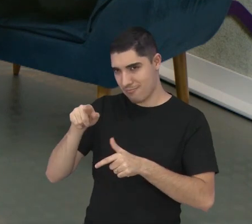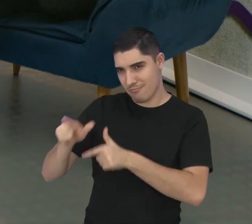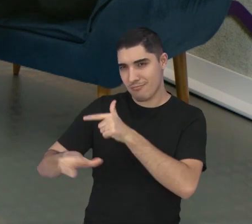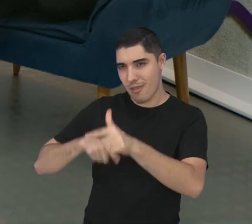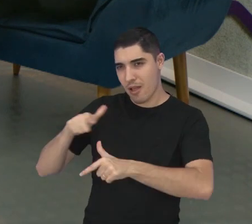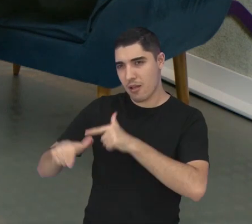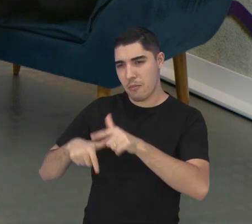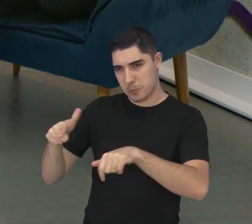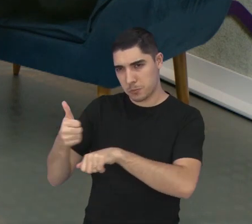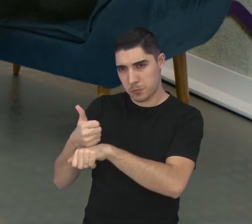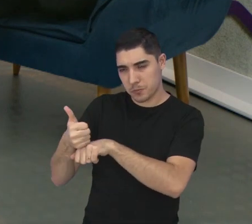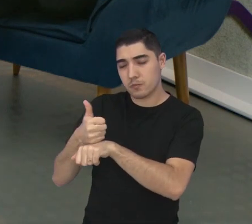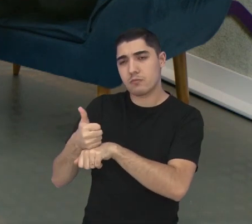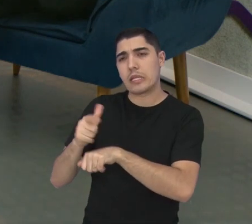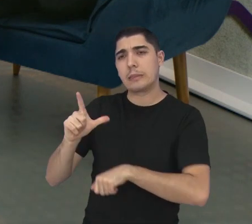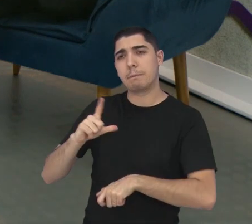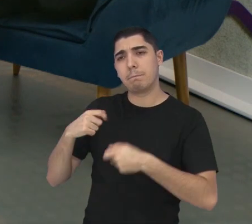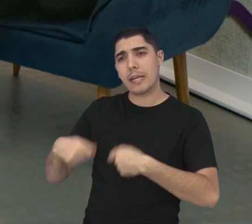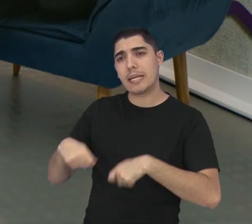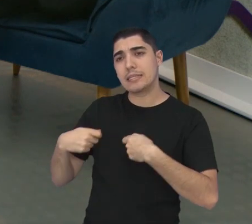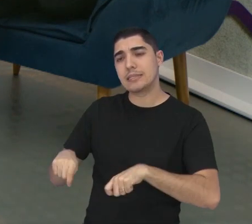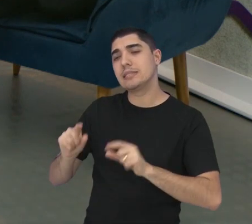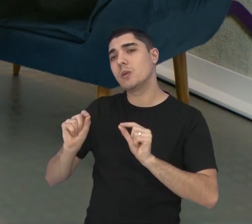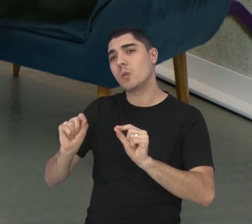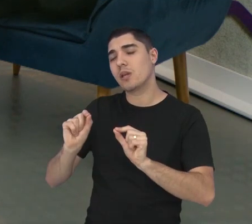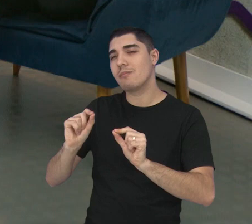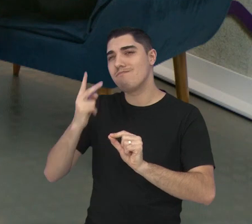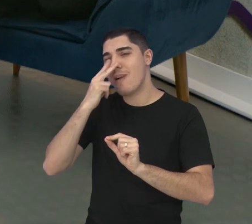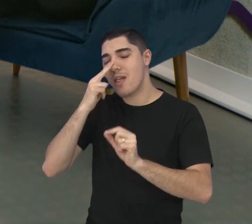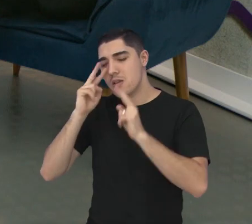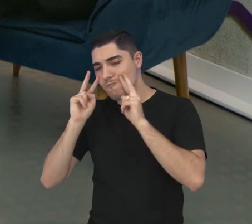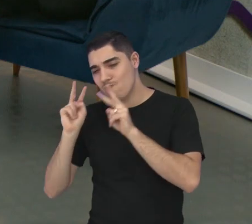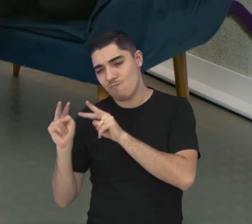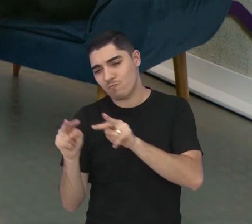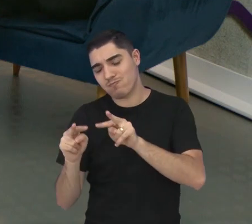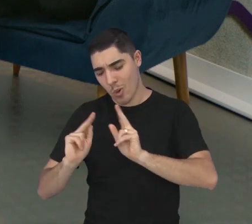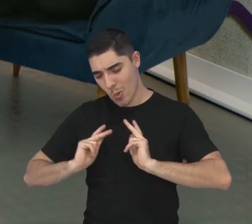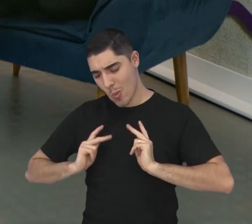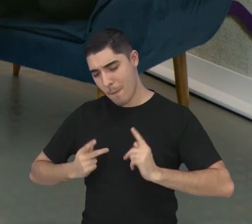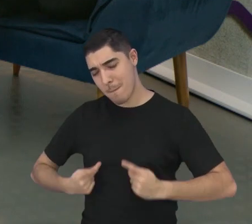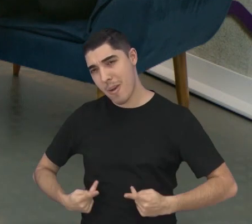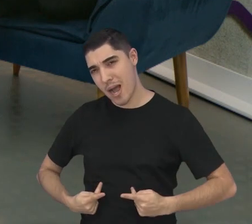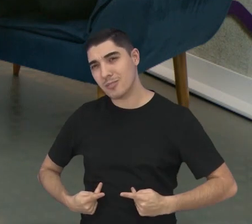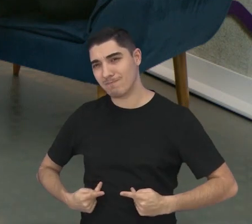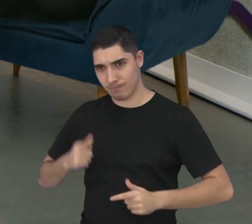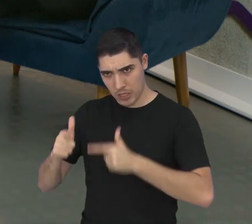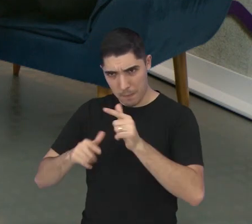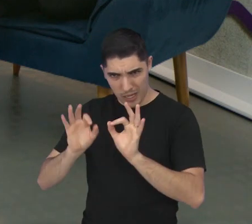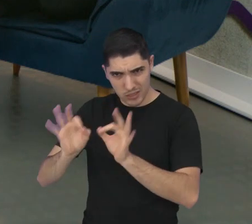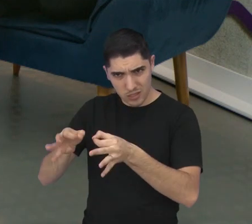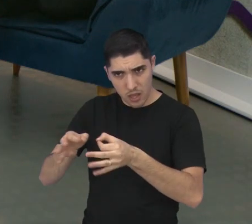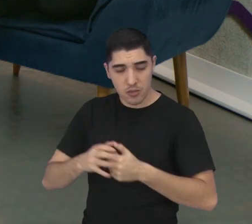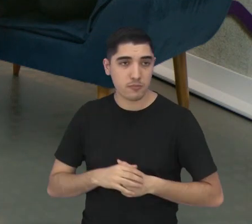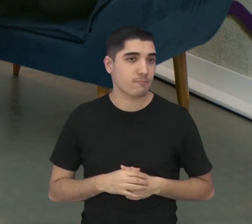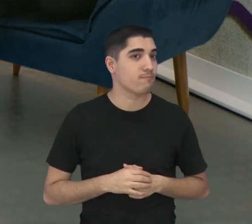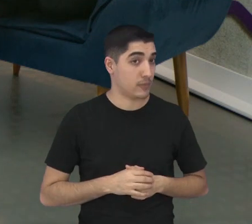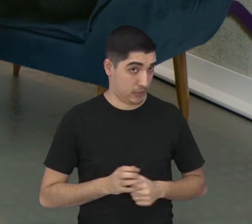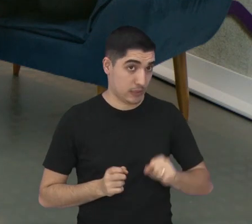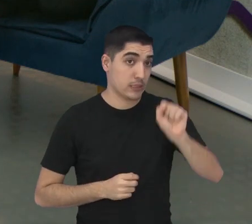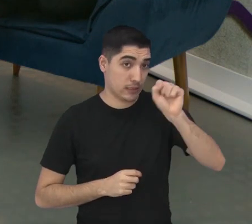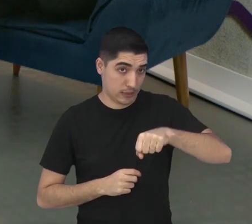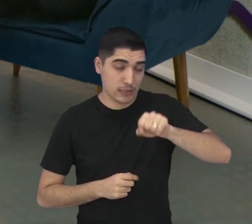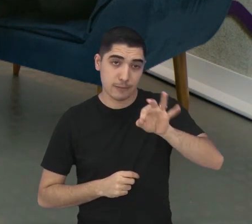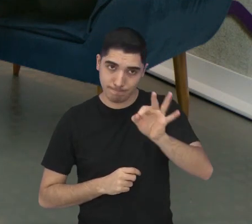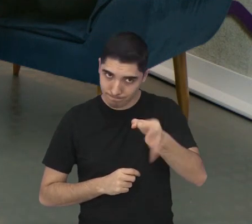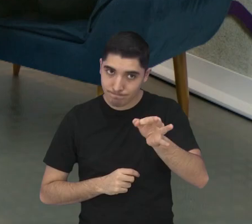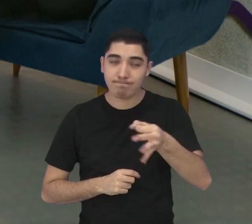que o serviço social exige até um olhar meio humanizado para a atuação. É isso mesmo?